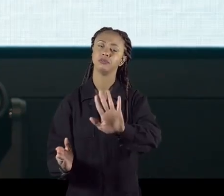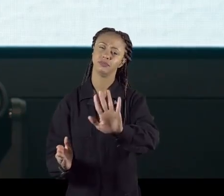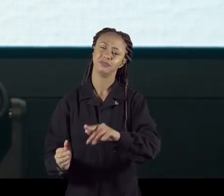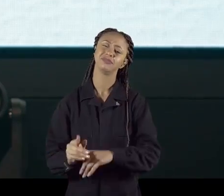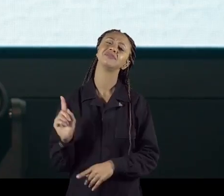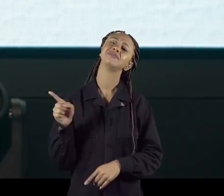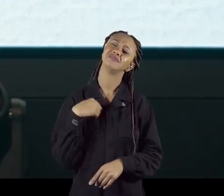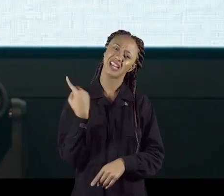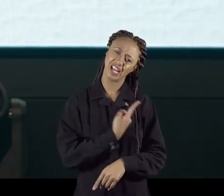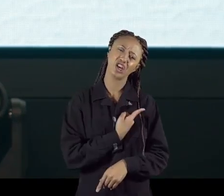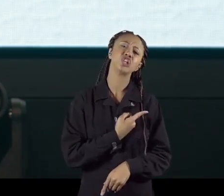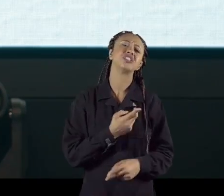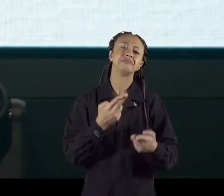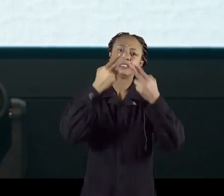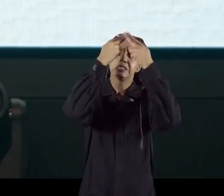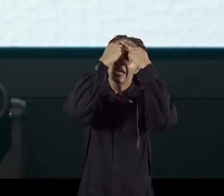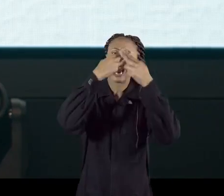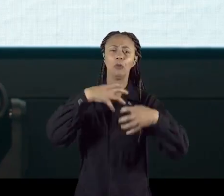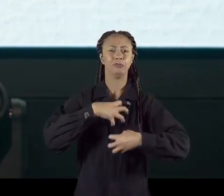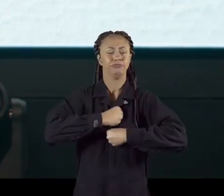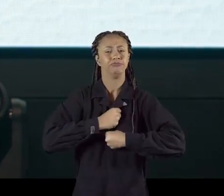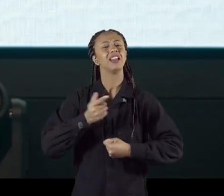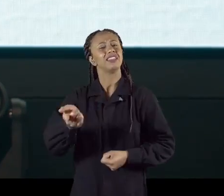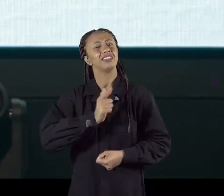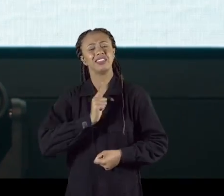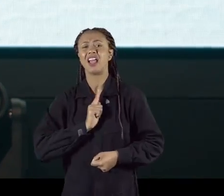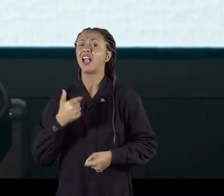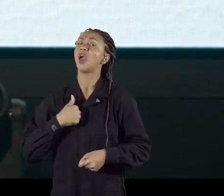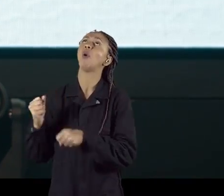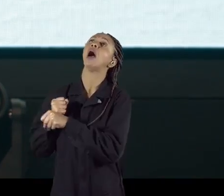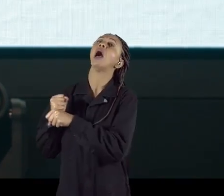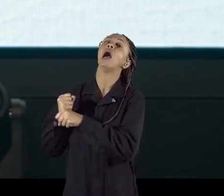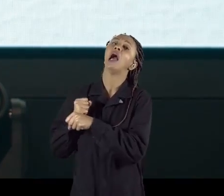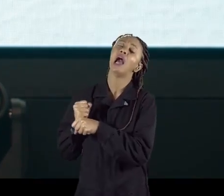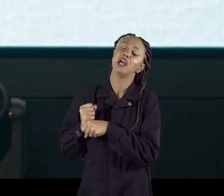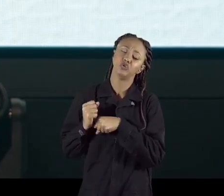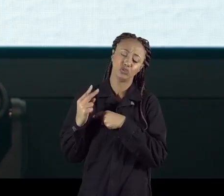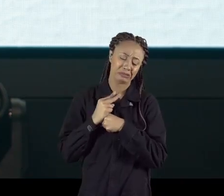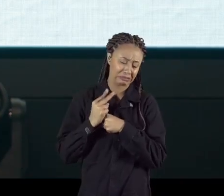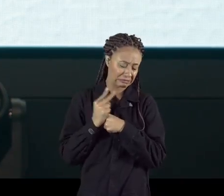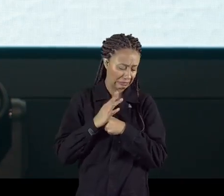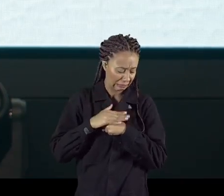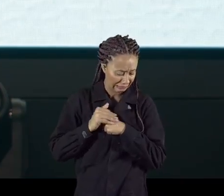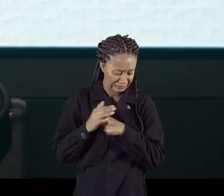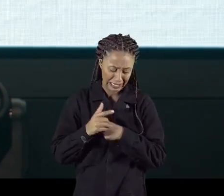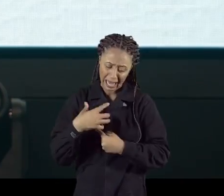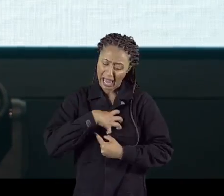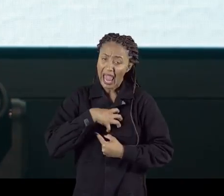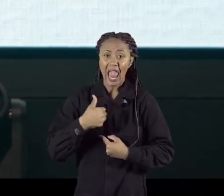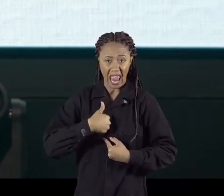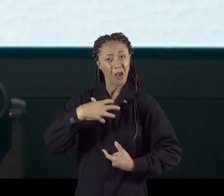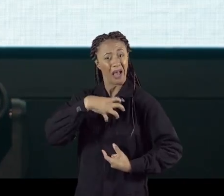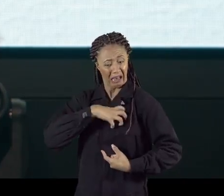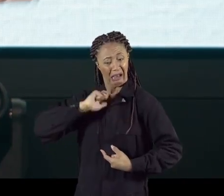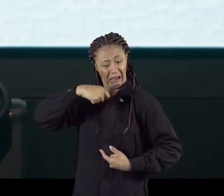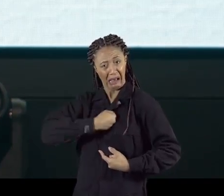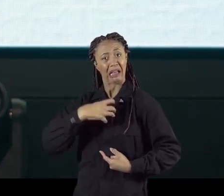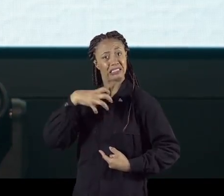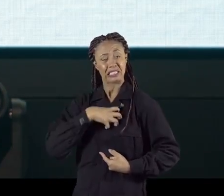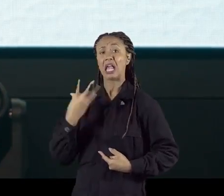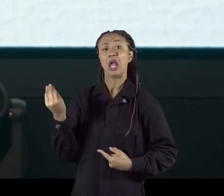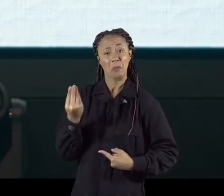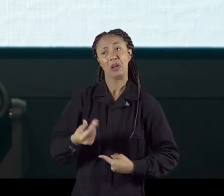irmãos eu já tive muitas E durante anos da minha vida eu ficava lambendo a ferida e eu sou o tempo que meu pai não me